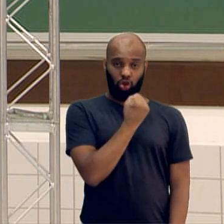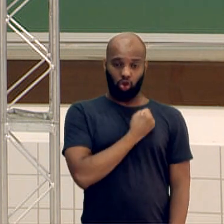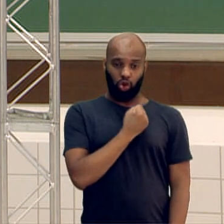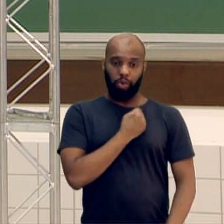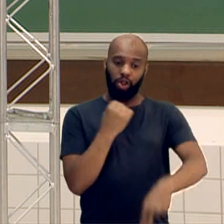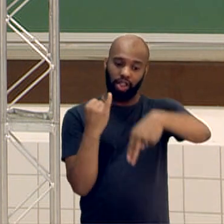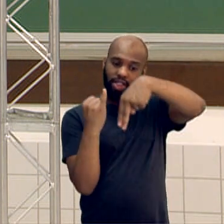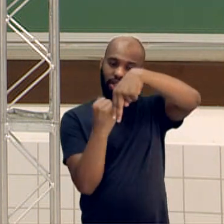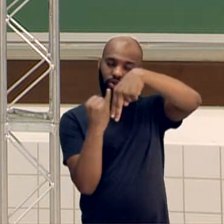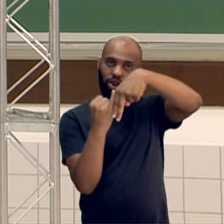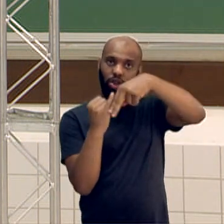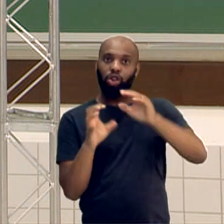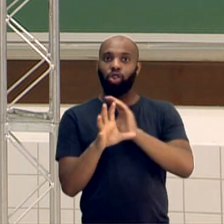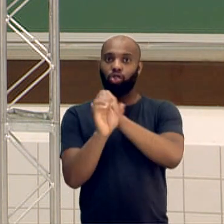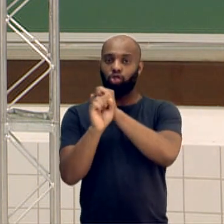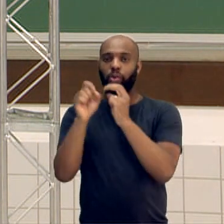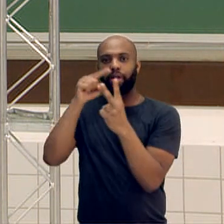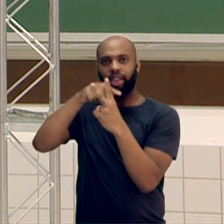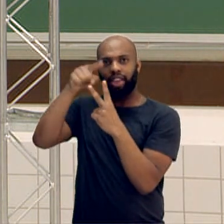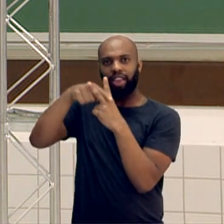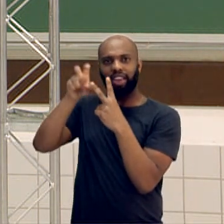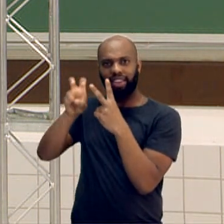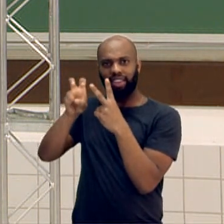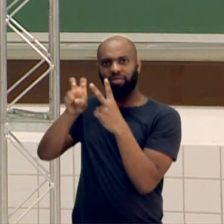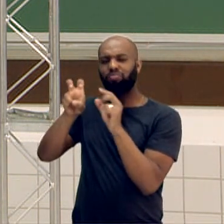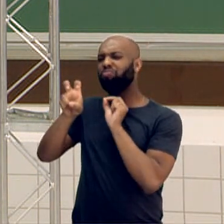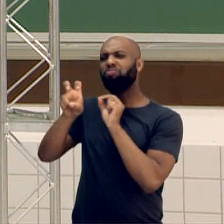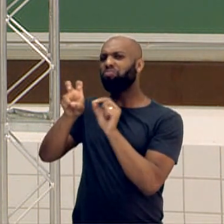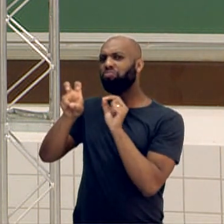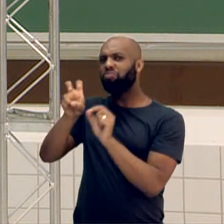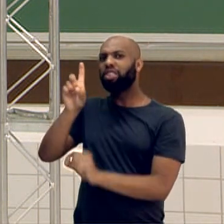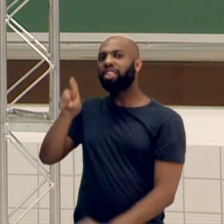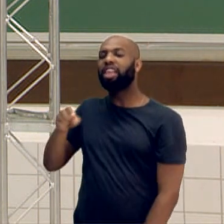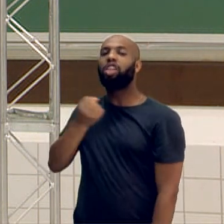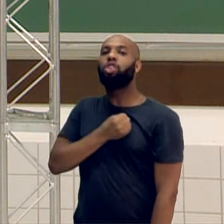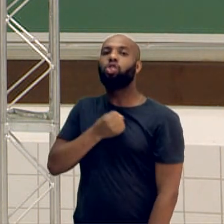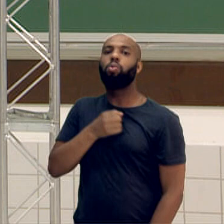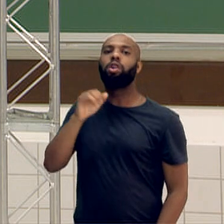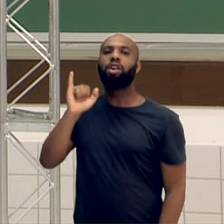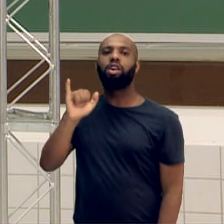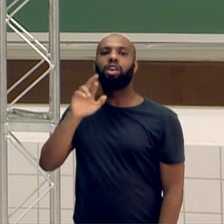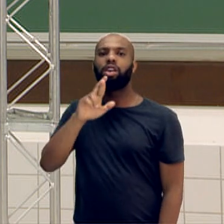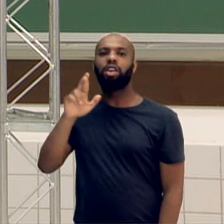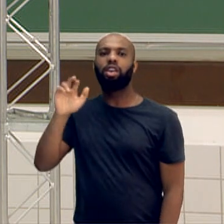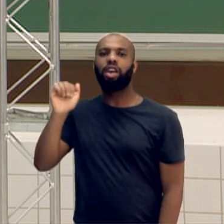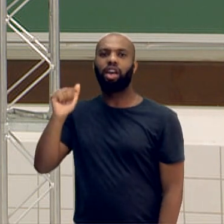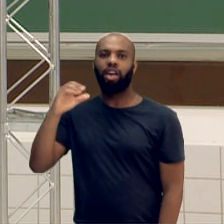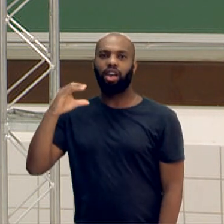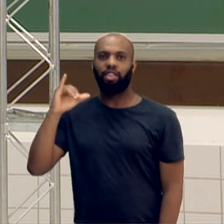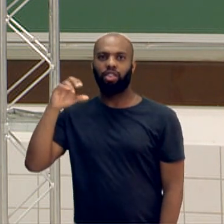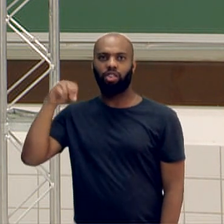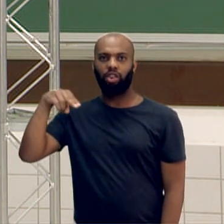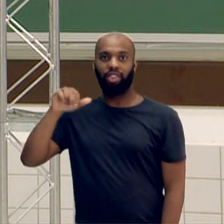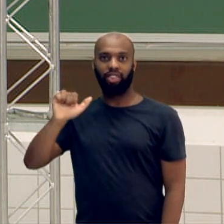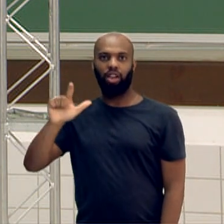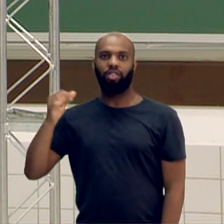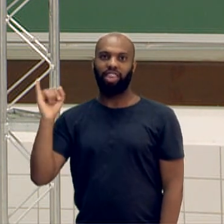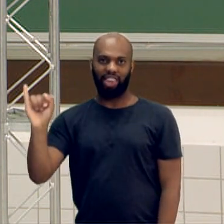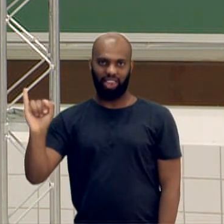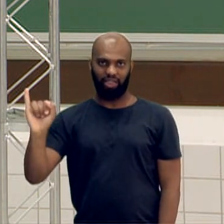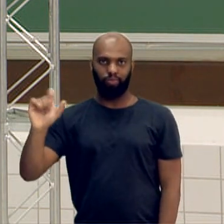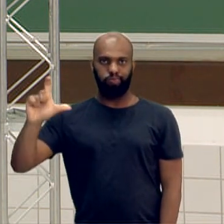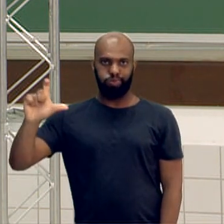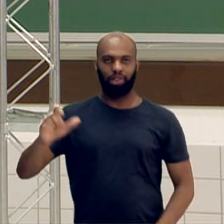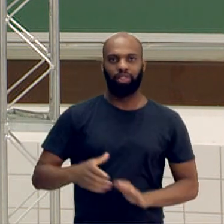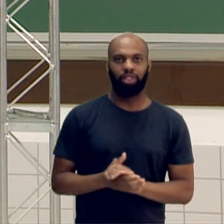de 5, que é um número irracional. É isso mesmo. Eu tenho agora um número natural, ou inteiro,